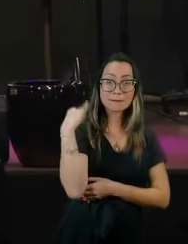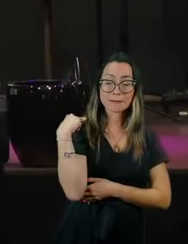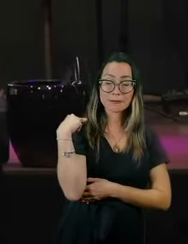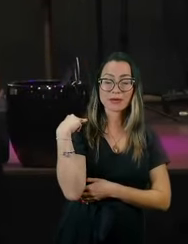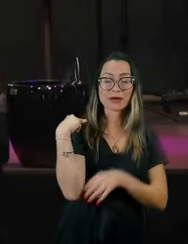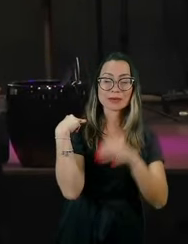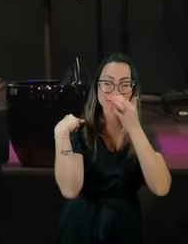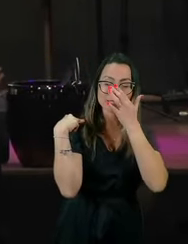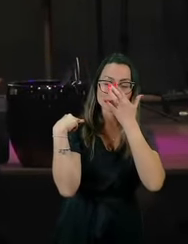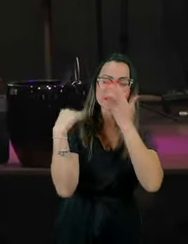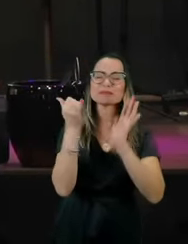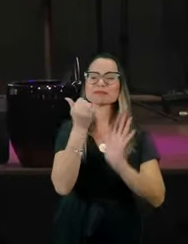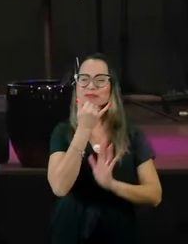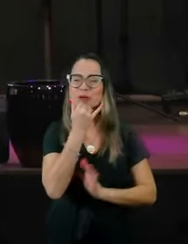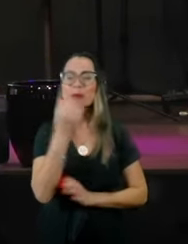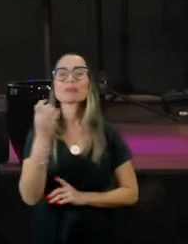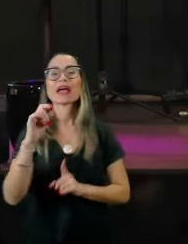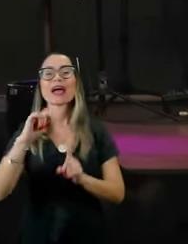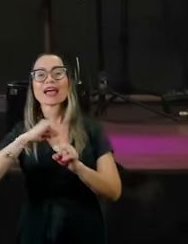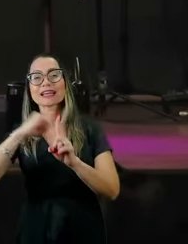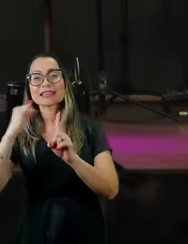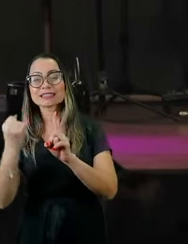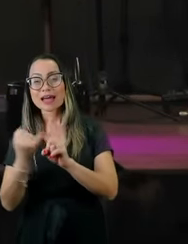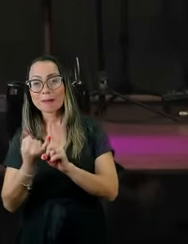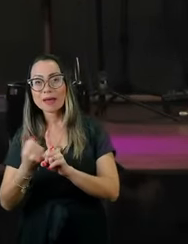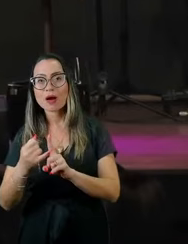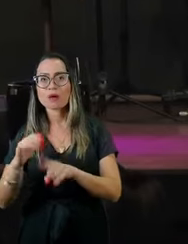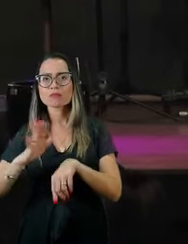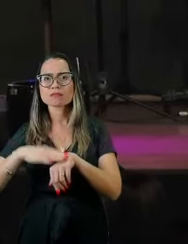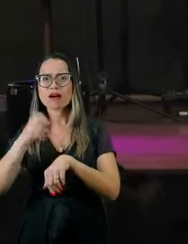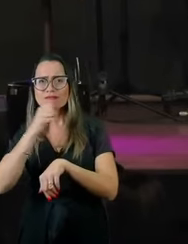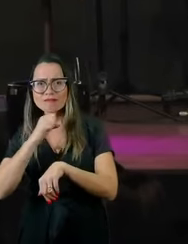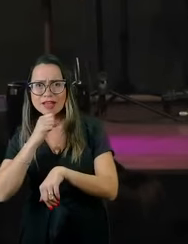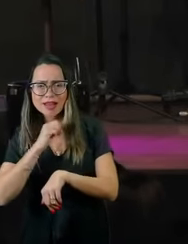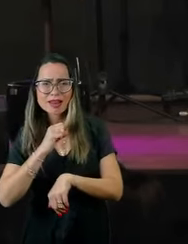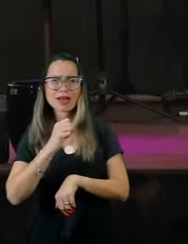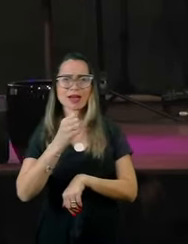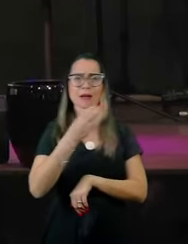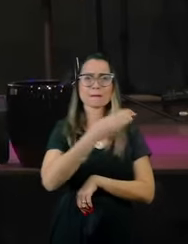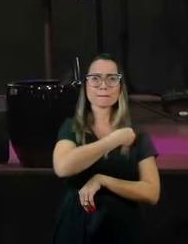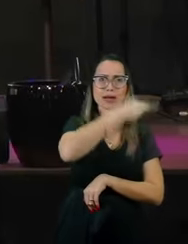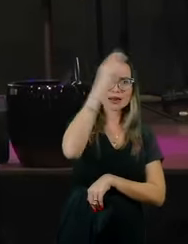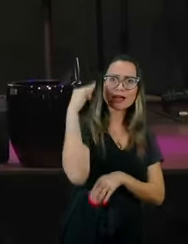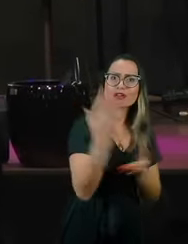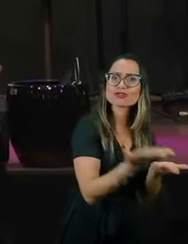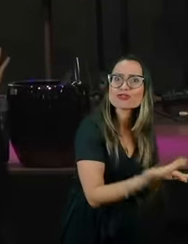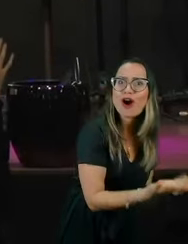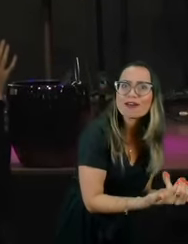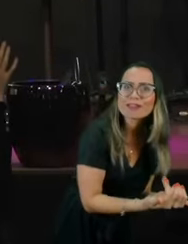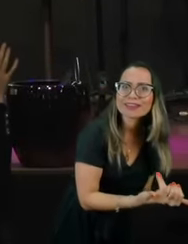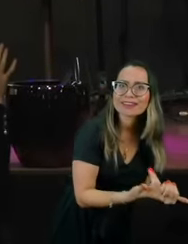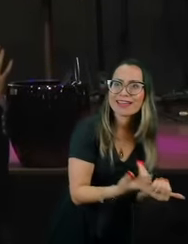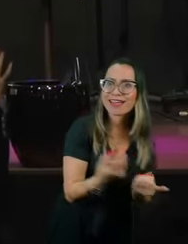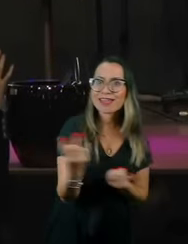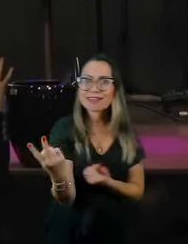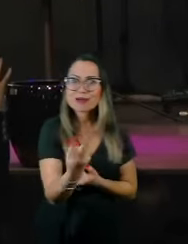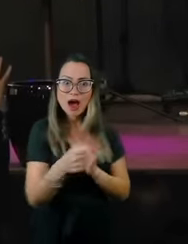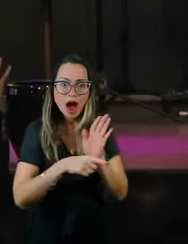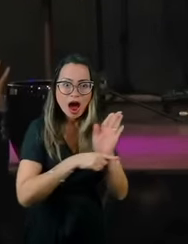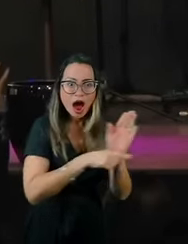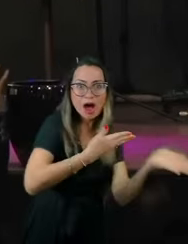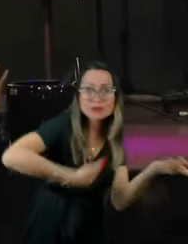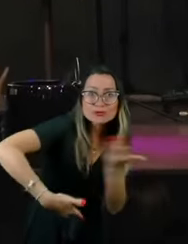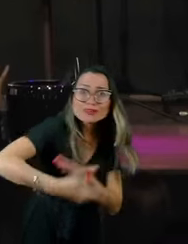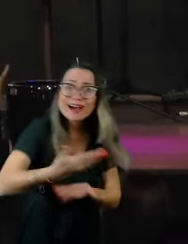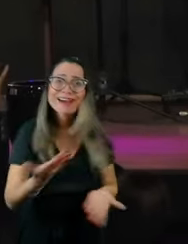vindo. Nós não vamos matar o que você está gerando por ciúme, por inveja. Nós queremos que, mesmo que seja maior do que nós estamos gerando, que isso